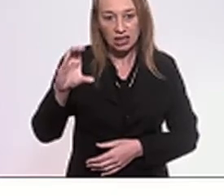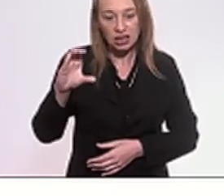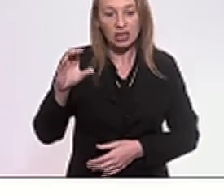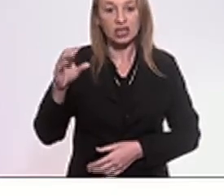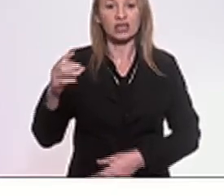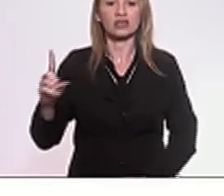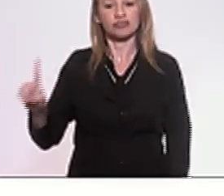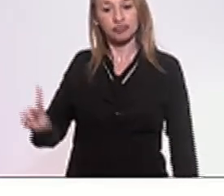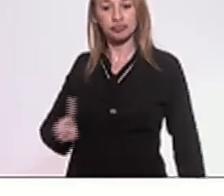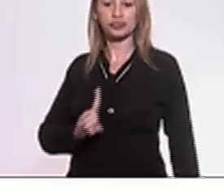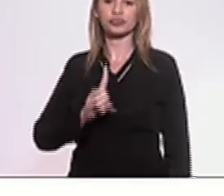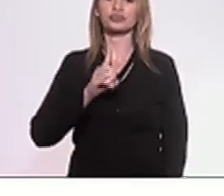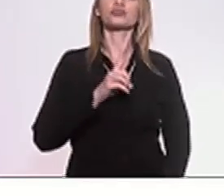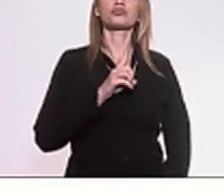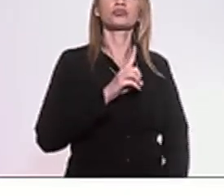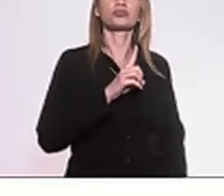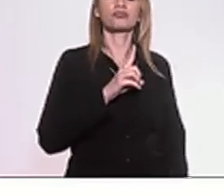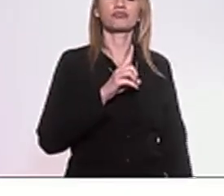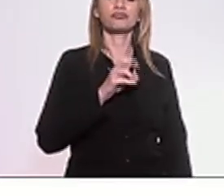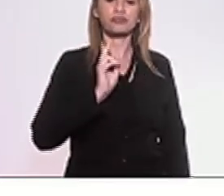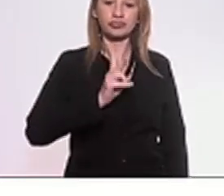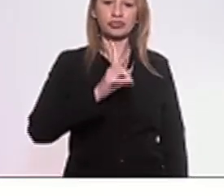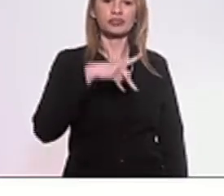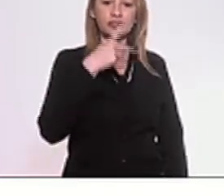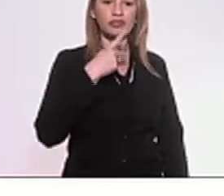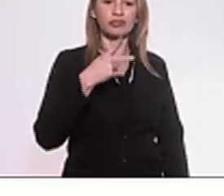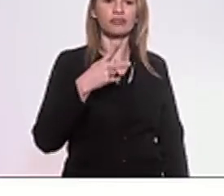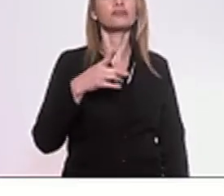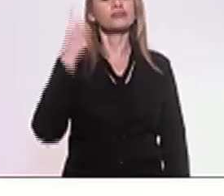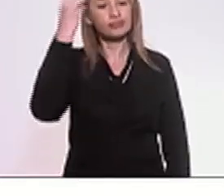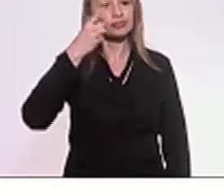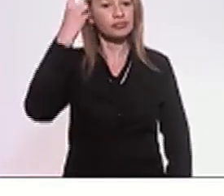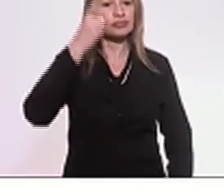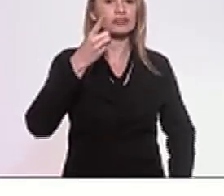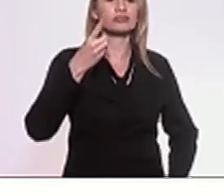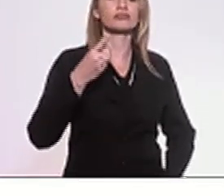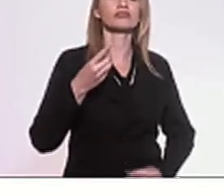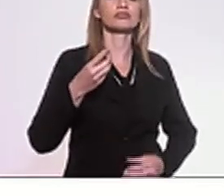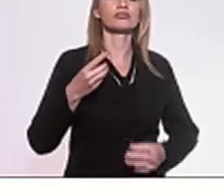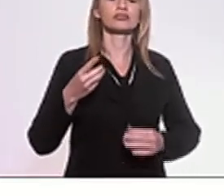aqui nesse parlamento como sempre me coloquei, um deputado com postura independente. Muito obrigado.